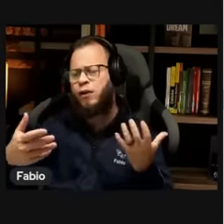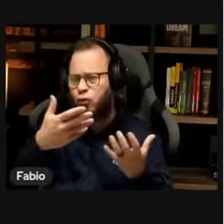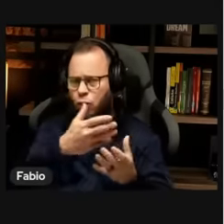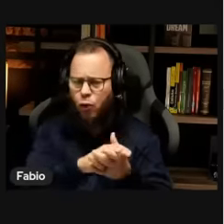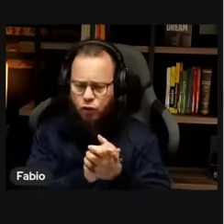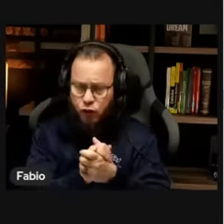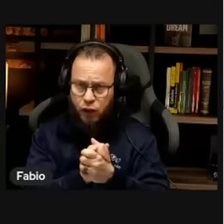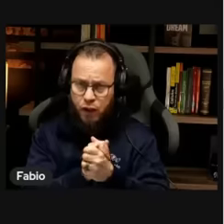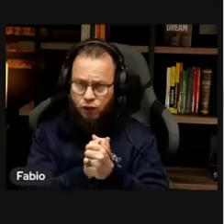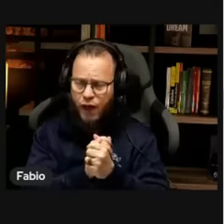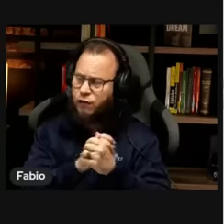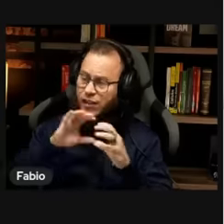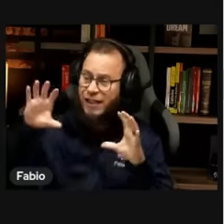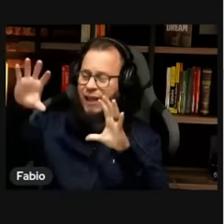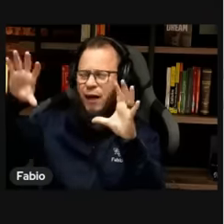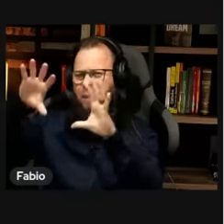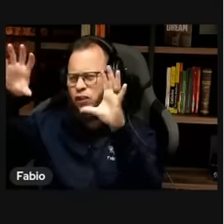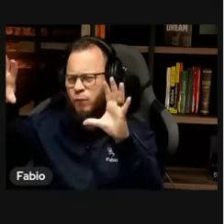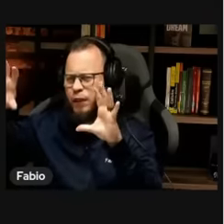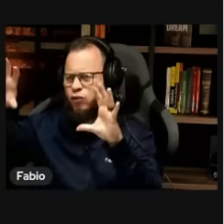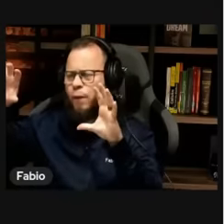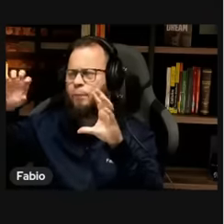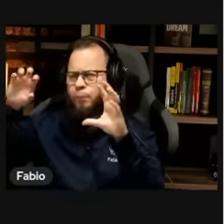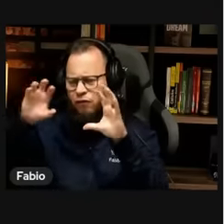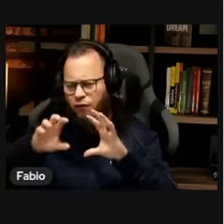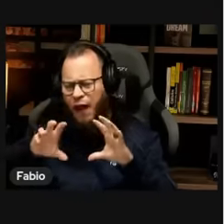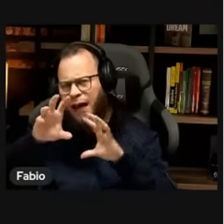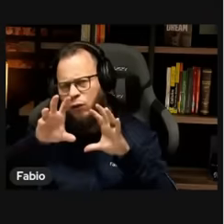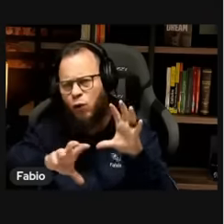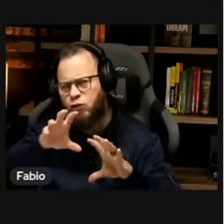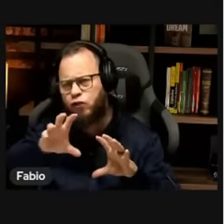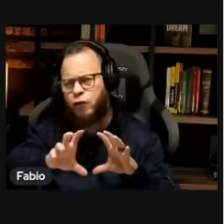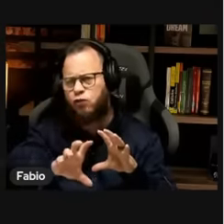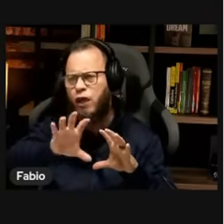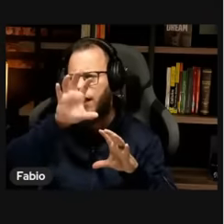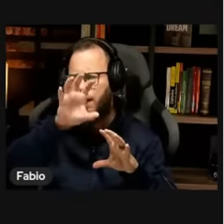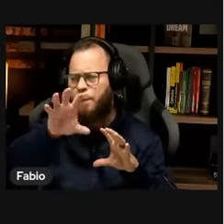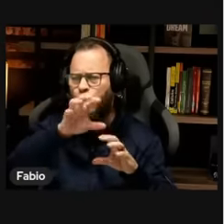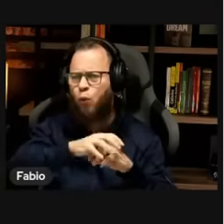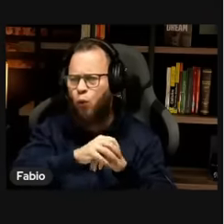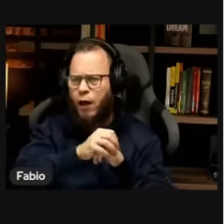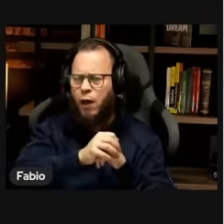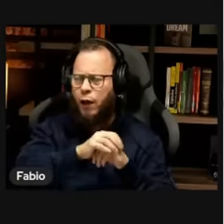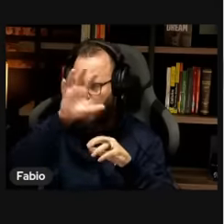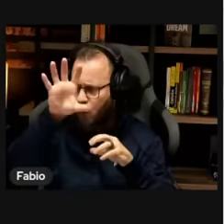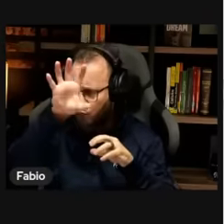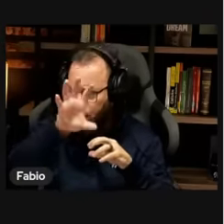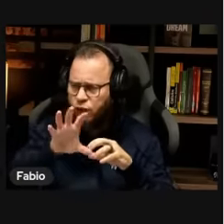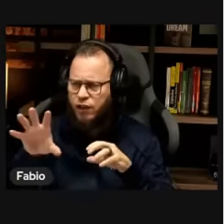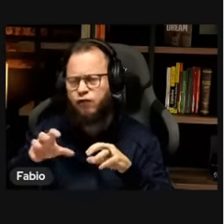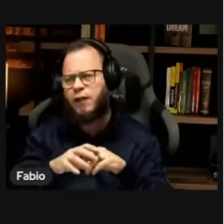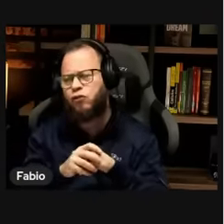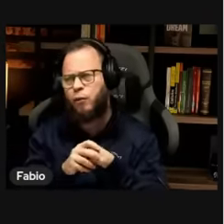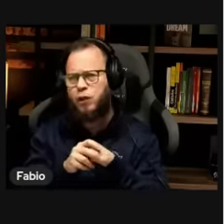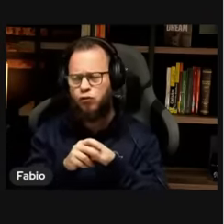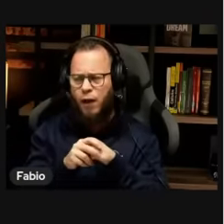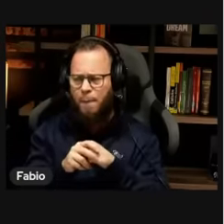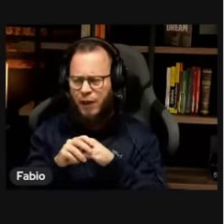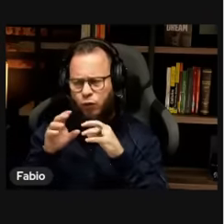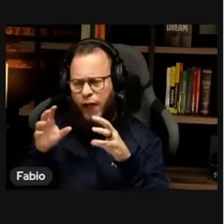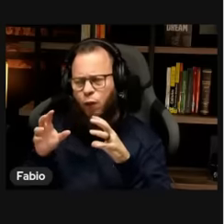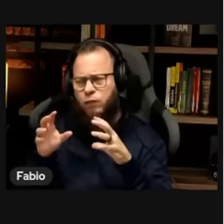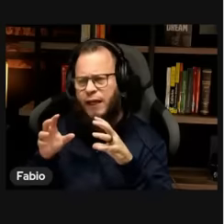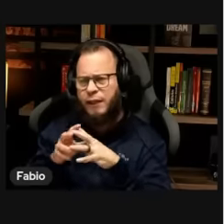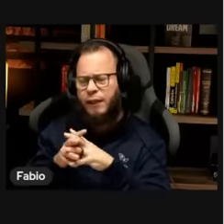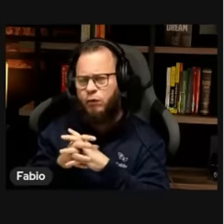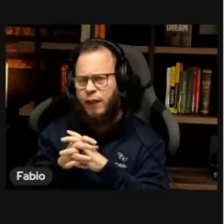gente até questionou no nosso vídeo que a gente fez, se você quiser cair mais sobre isso, vá lá nos nossos vídeos e procura o vídeo que a gente fala sobre isso. Mas